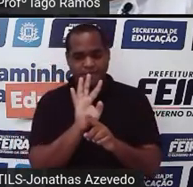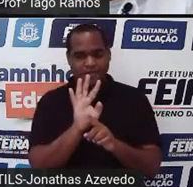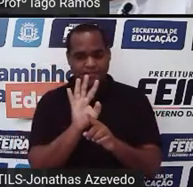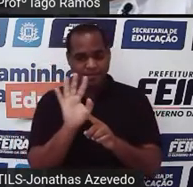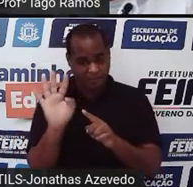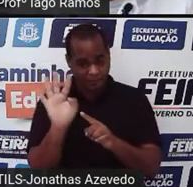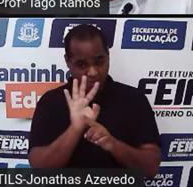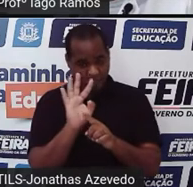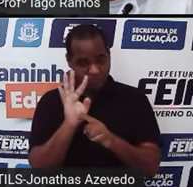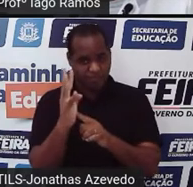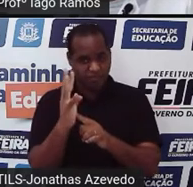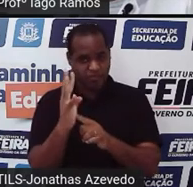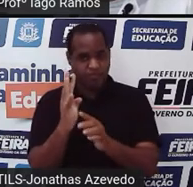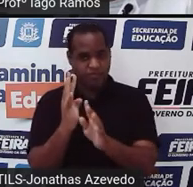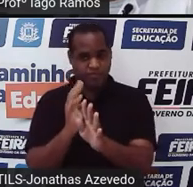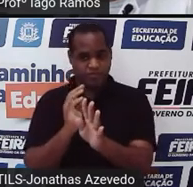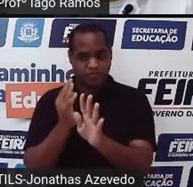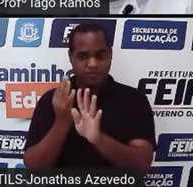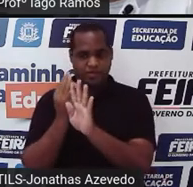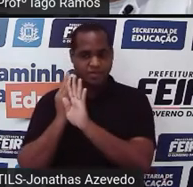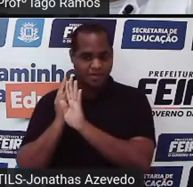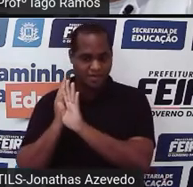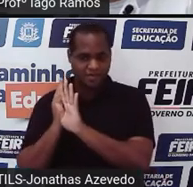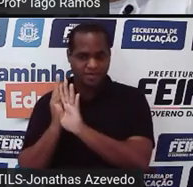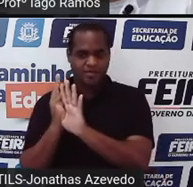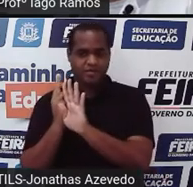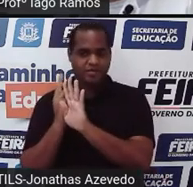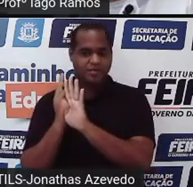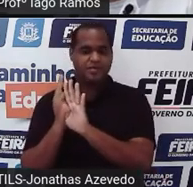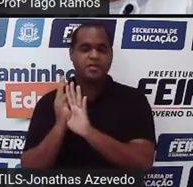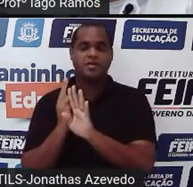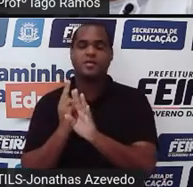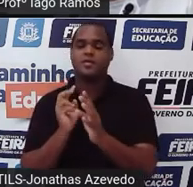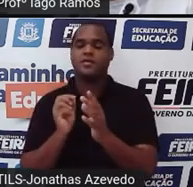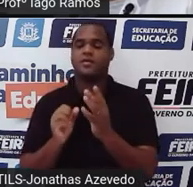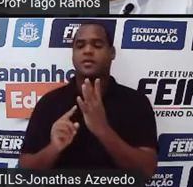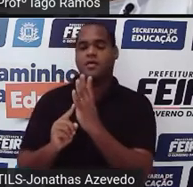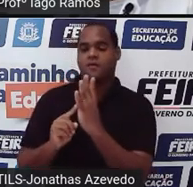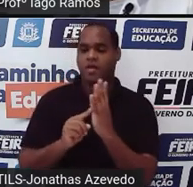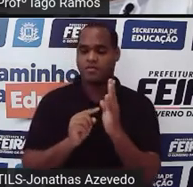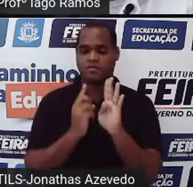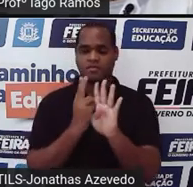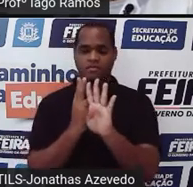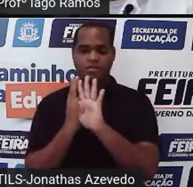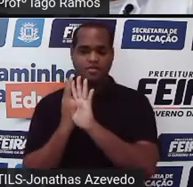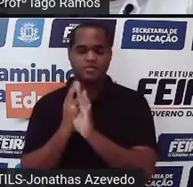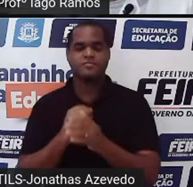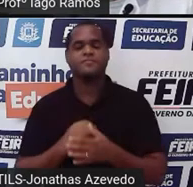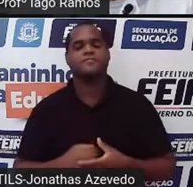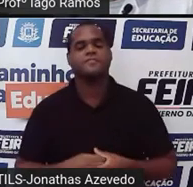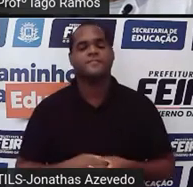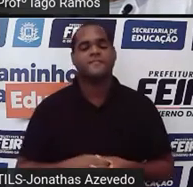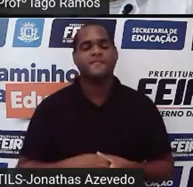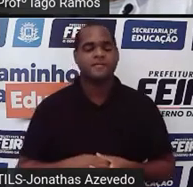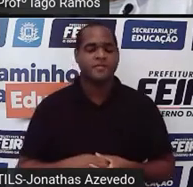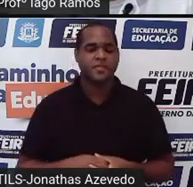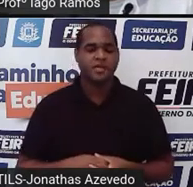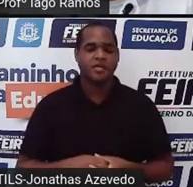duas três quatro cinco seis